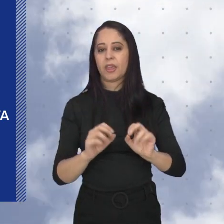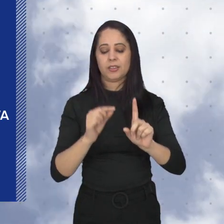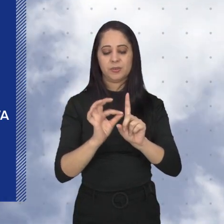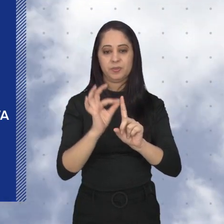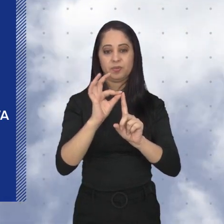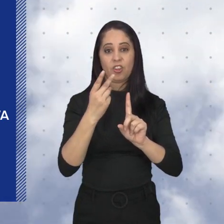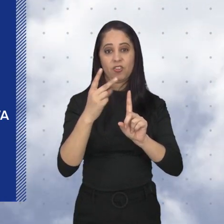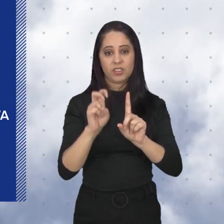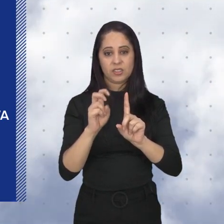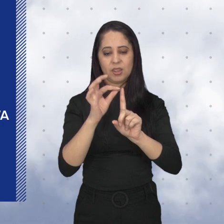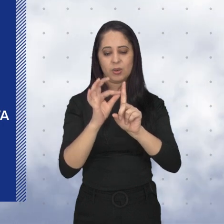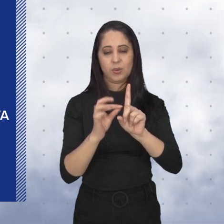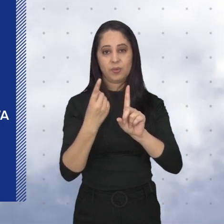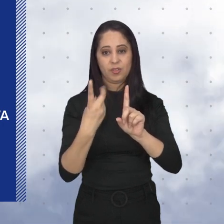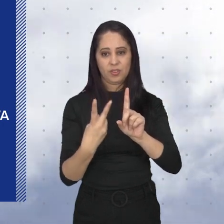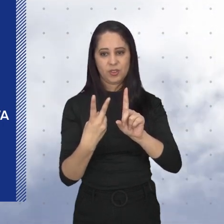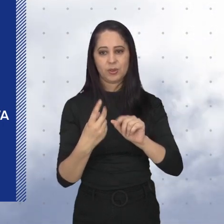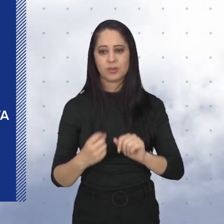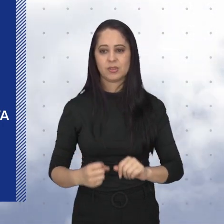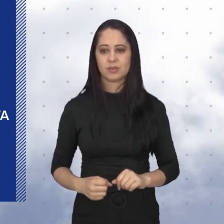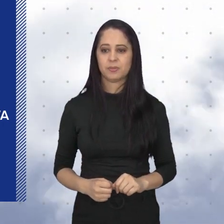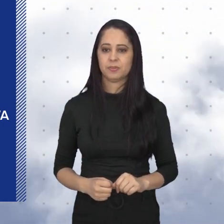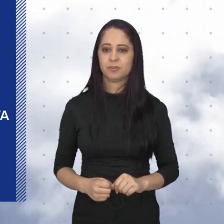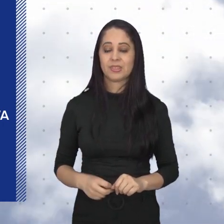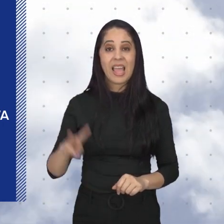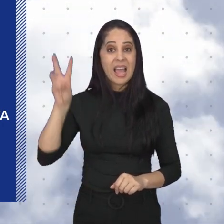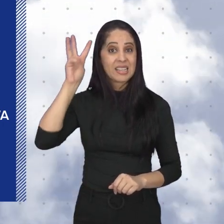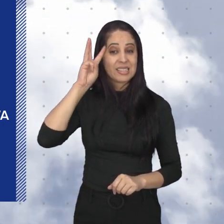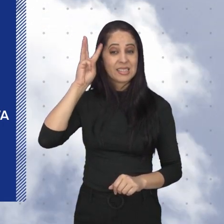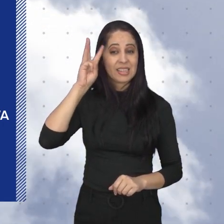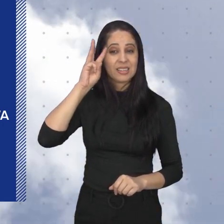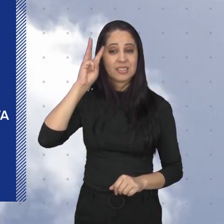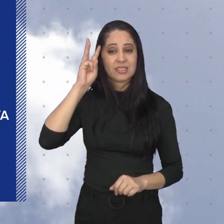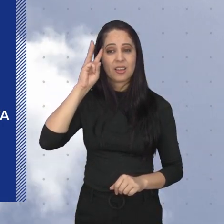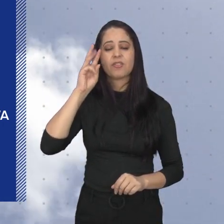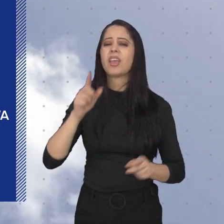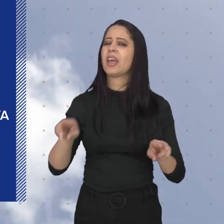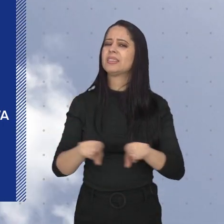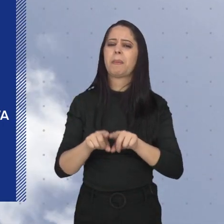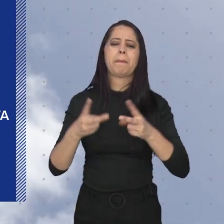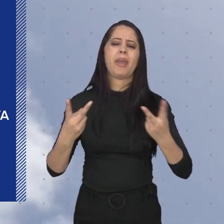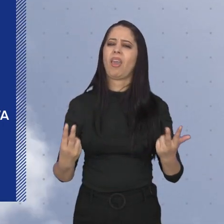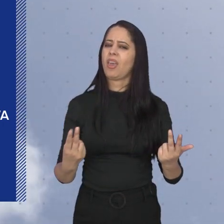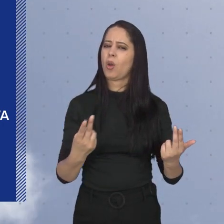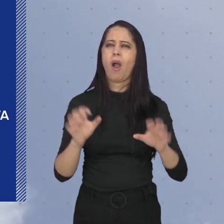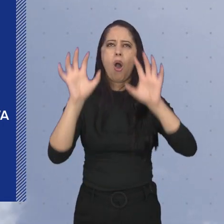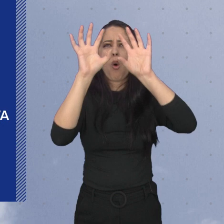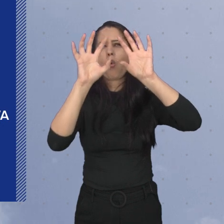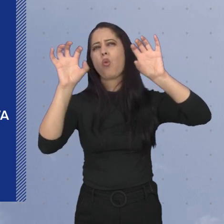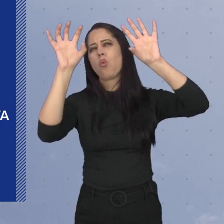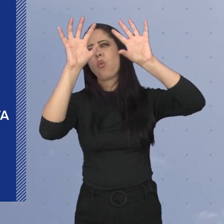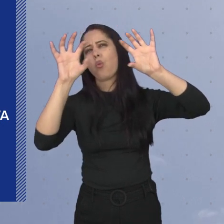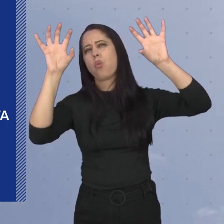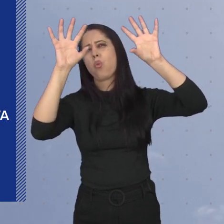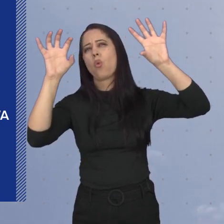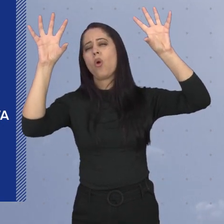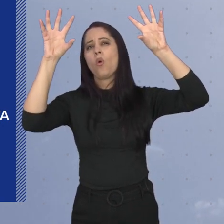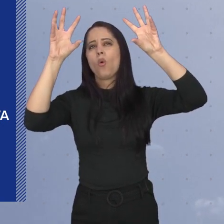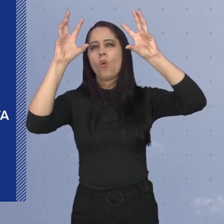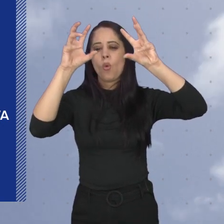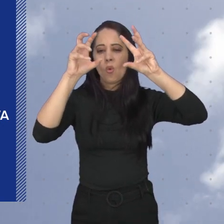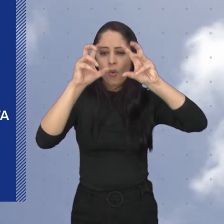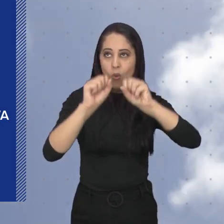E na próxima reportagem da série vamos falar sobre a gestão dos resíduos sólidos. Nossa cidade foi destaque na área, viu? Agora é